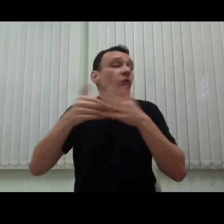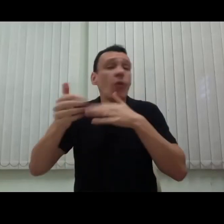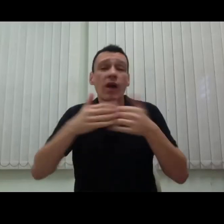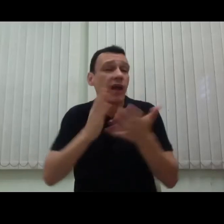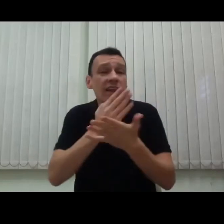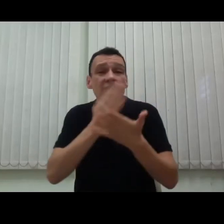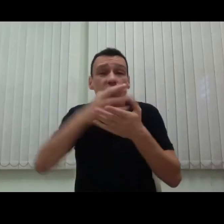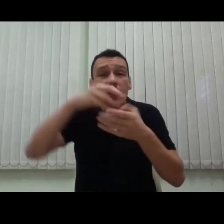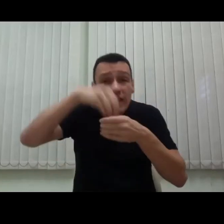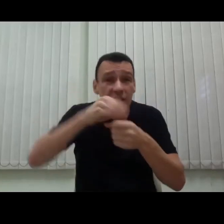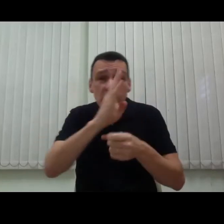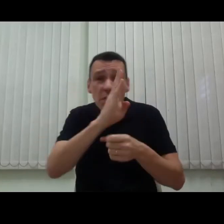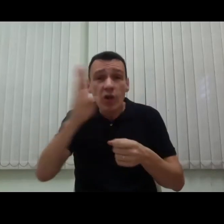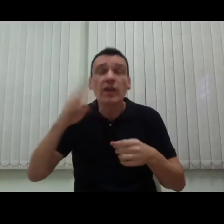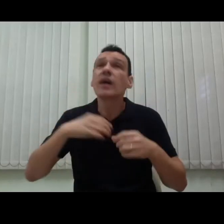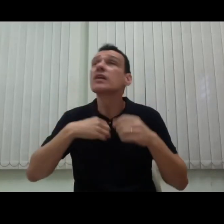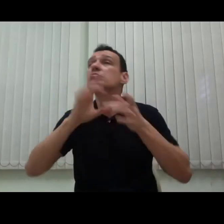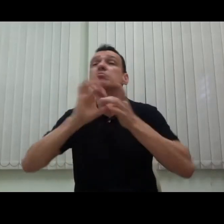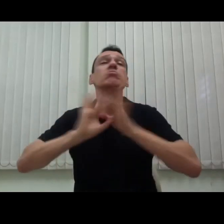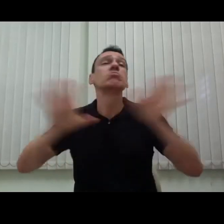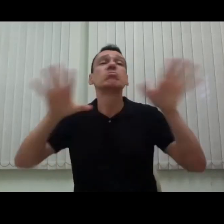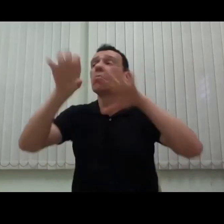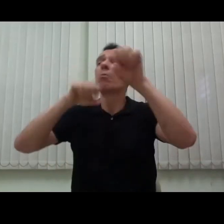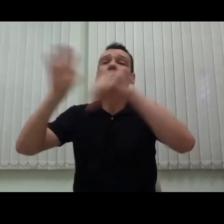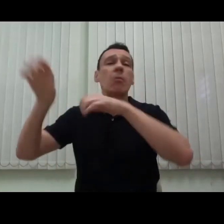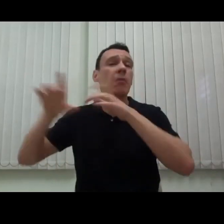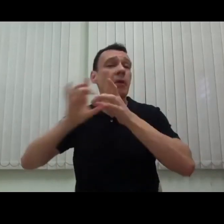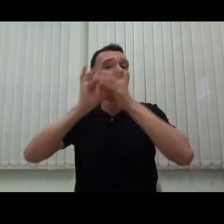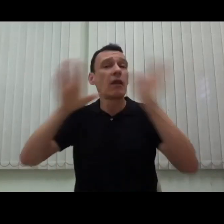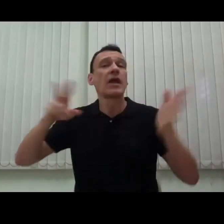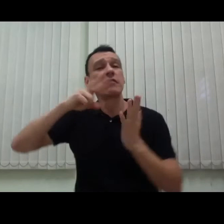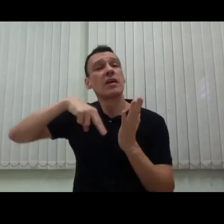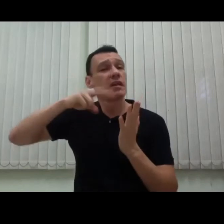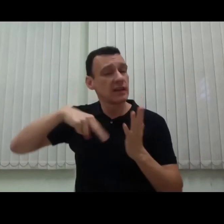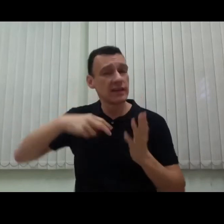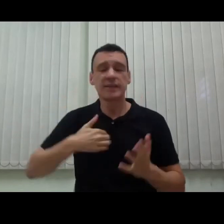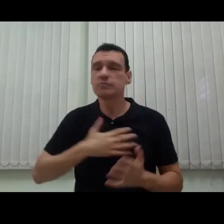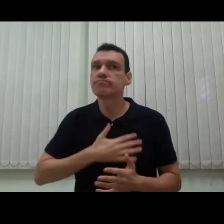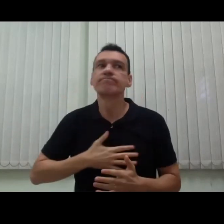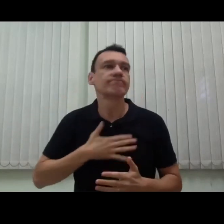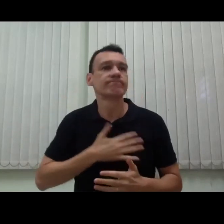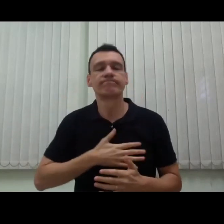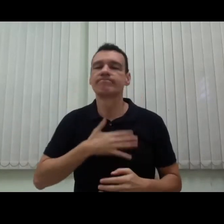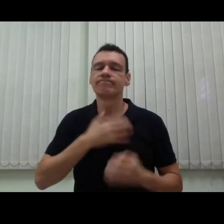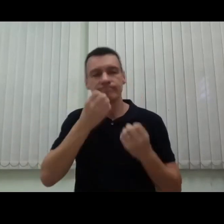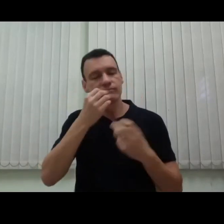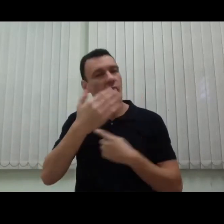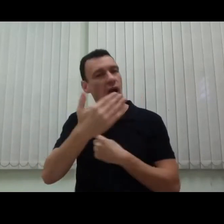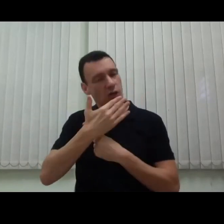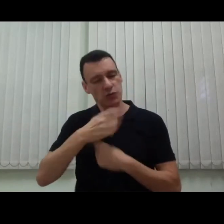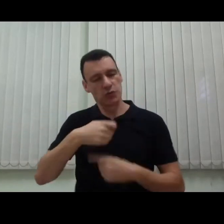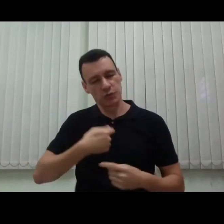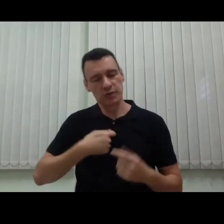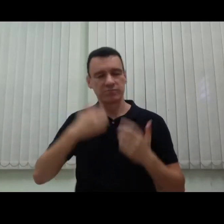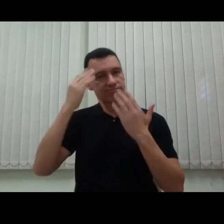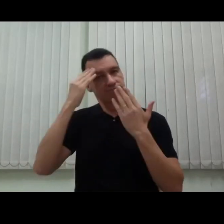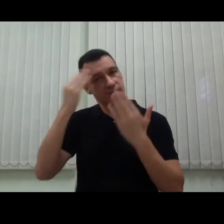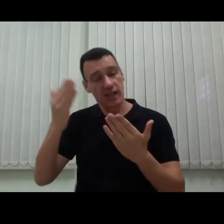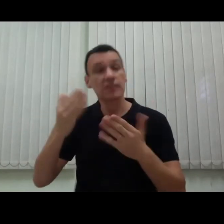Então, a biblioteca se constituiu como um espaço fundamental para a minha formação como leitora.